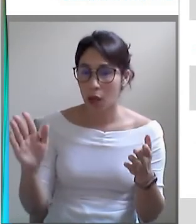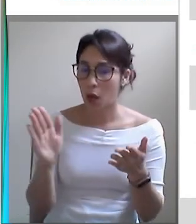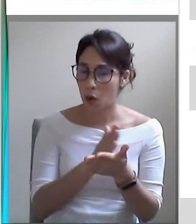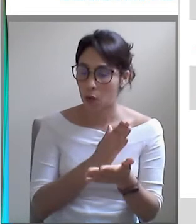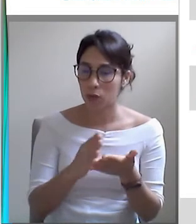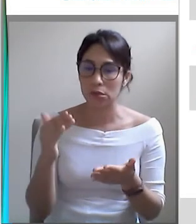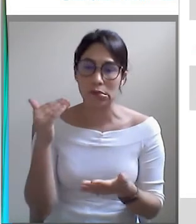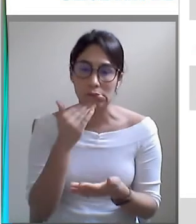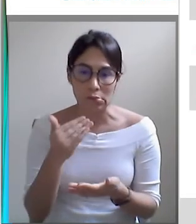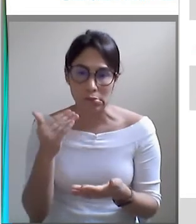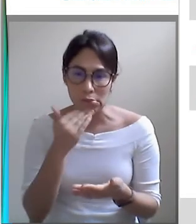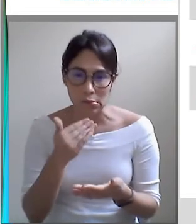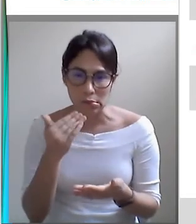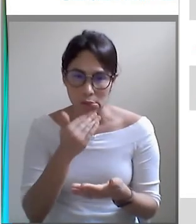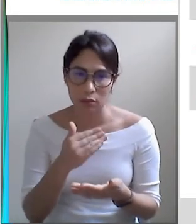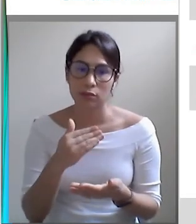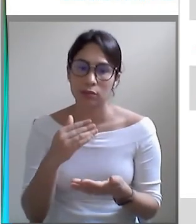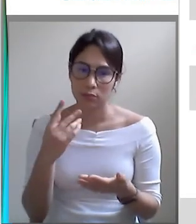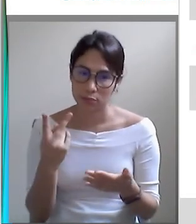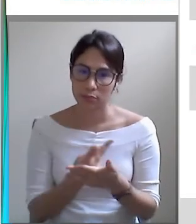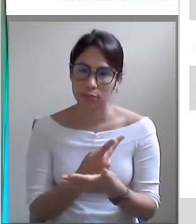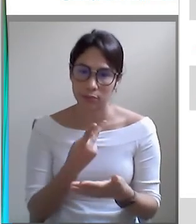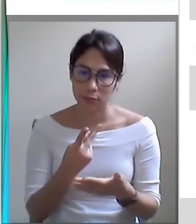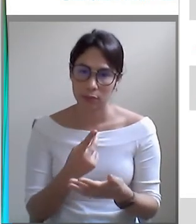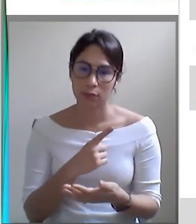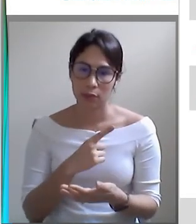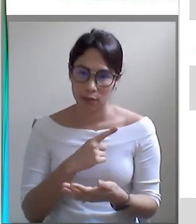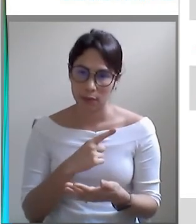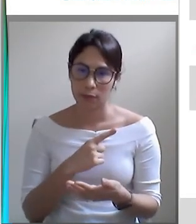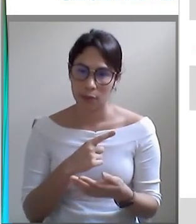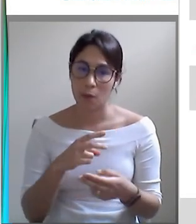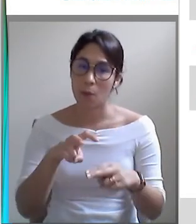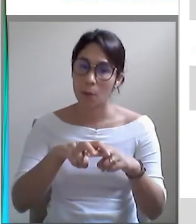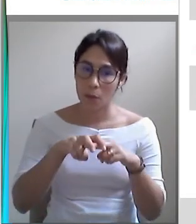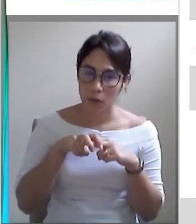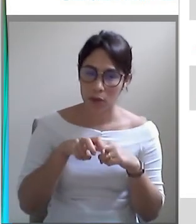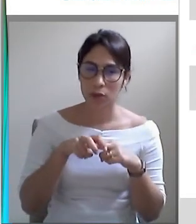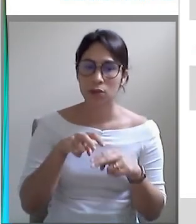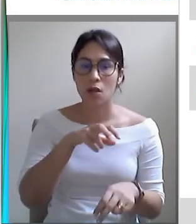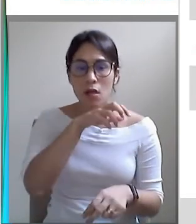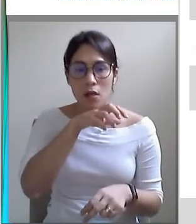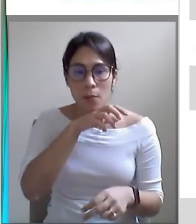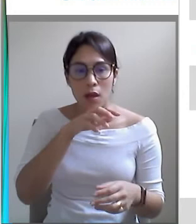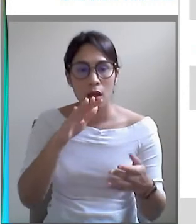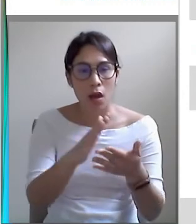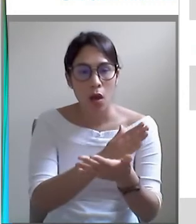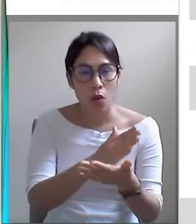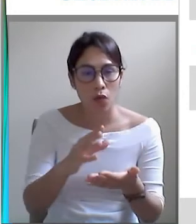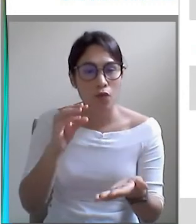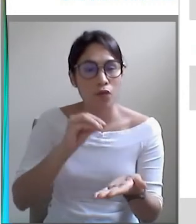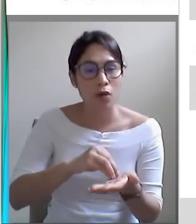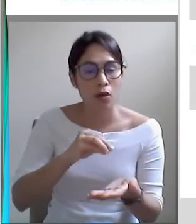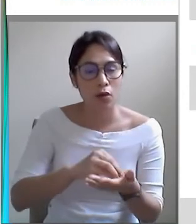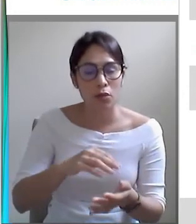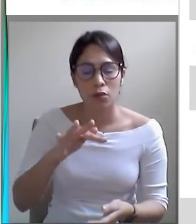de hemácias com defeito morfológico, como nos casos de deficiência de ferro.